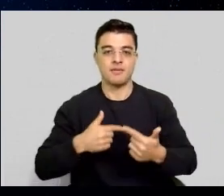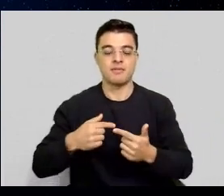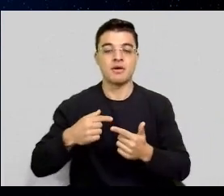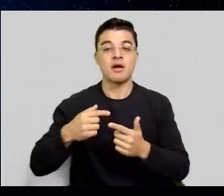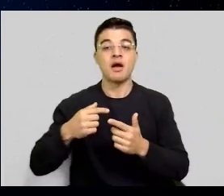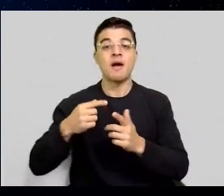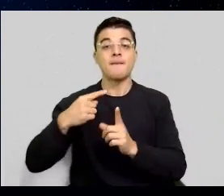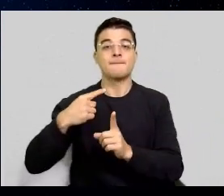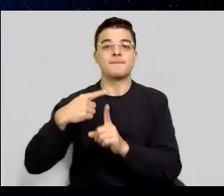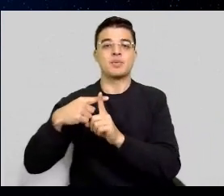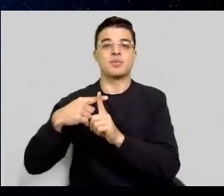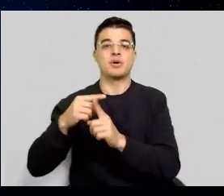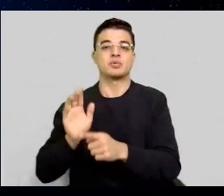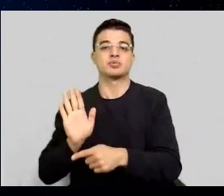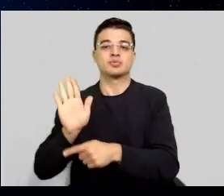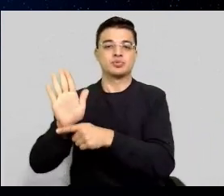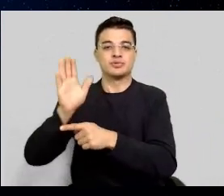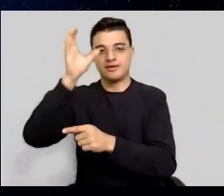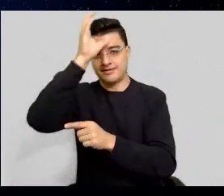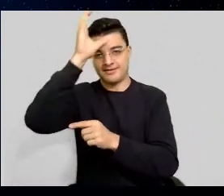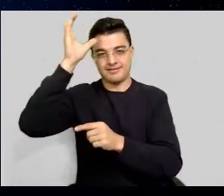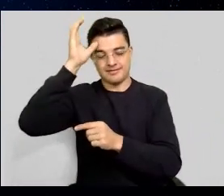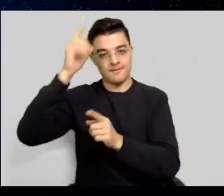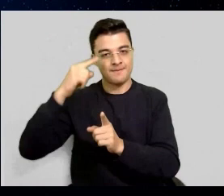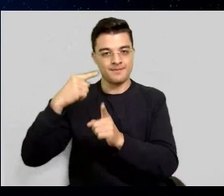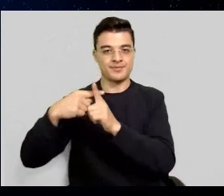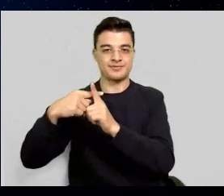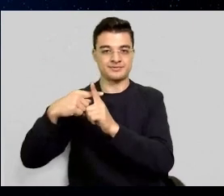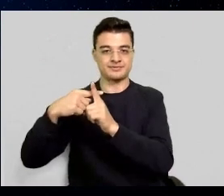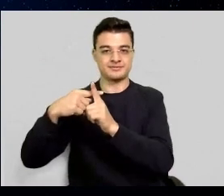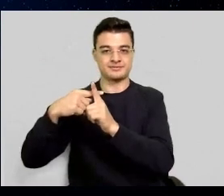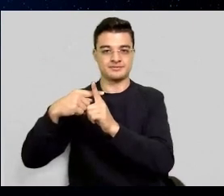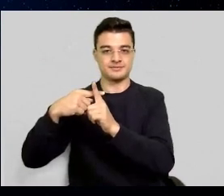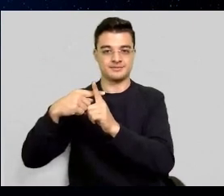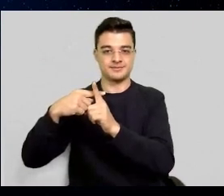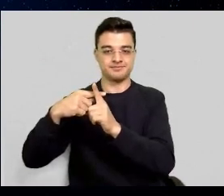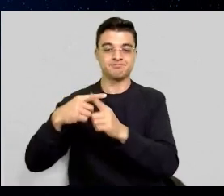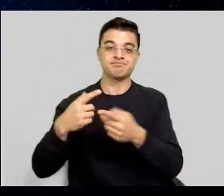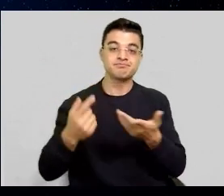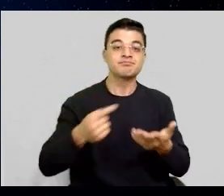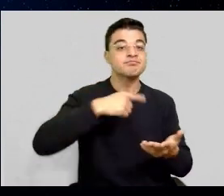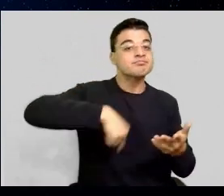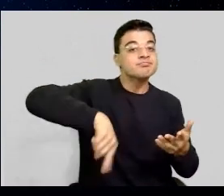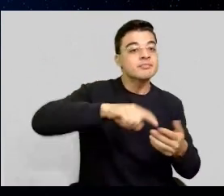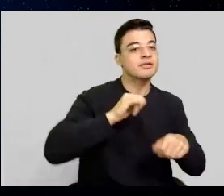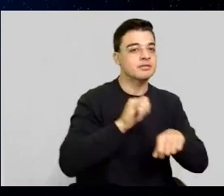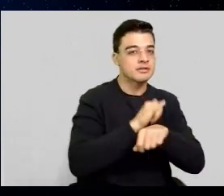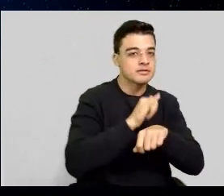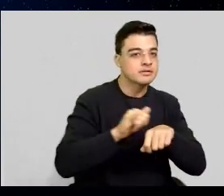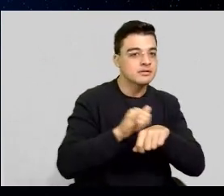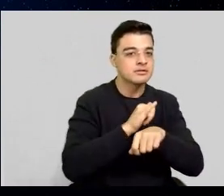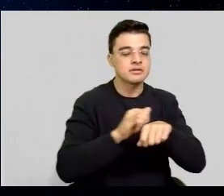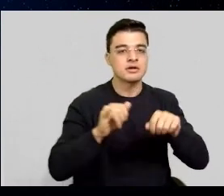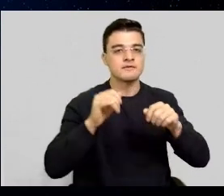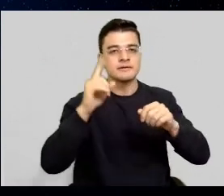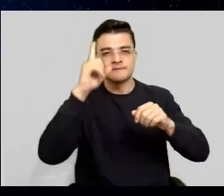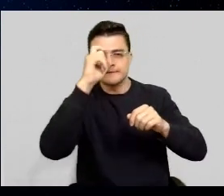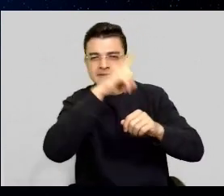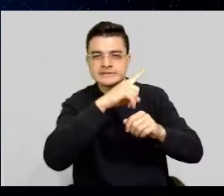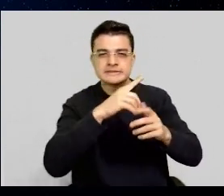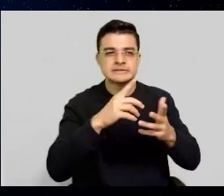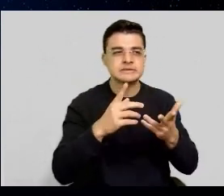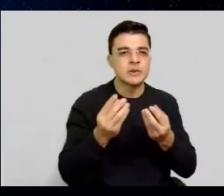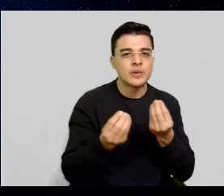Então, é muito mais de nós nos desafiarmos estrategicamente em relação àquilo que a gente quer mover dentro da